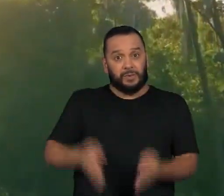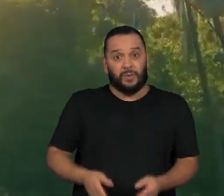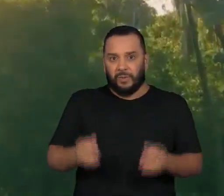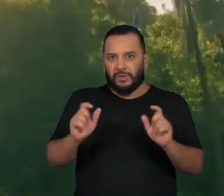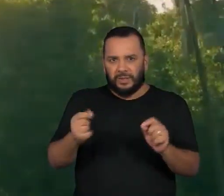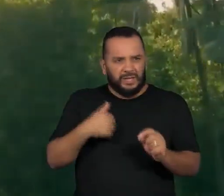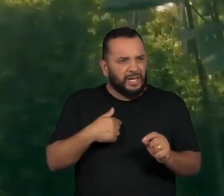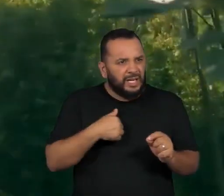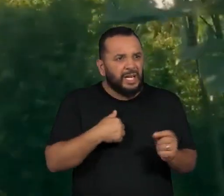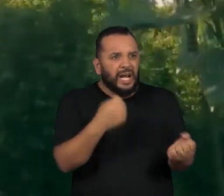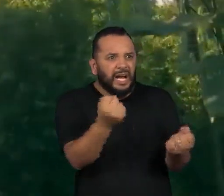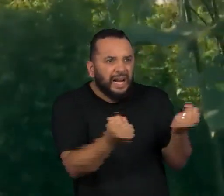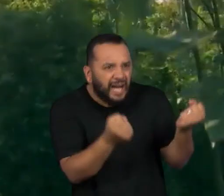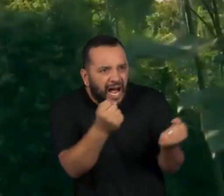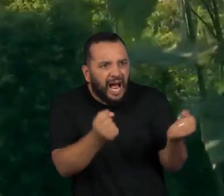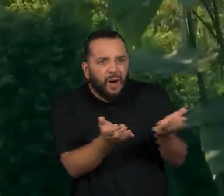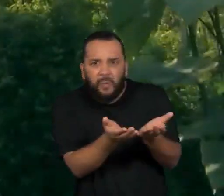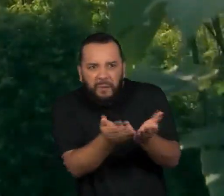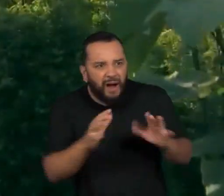e produtos cresceram